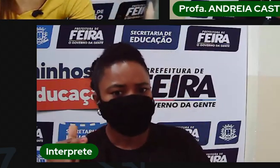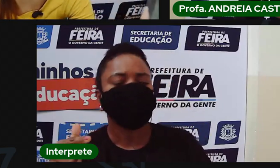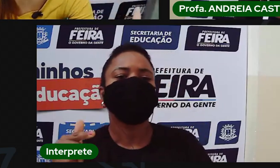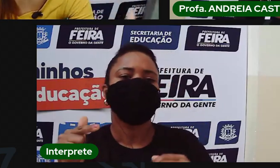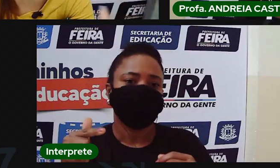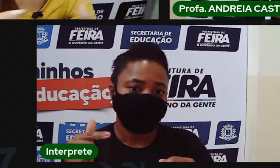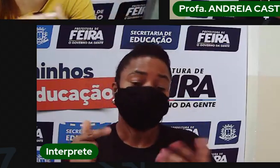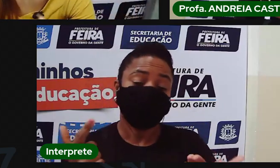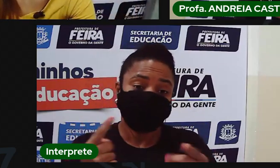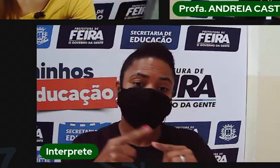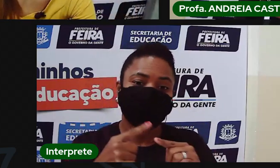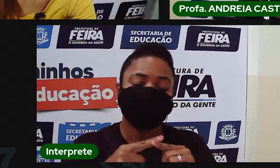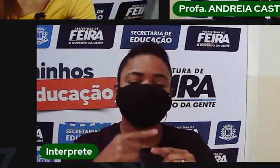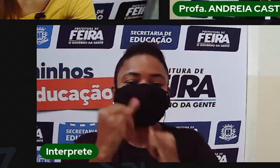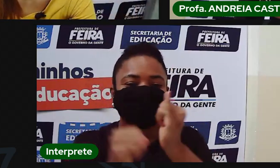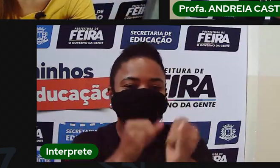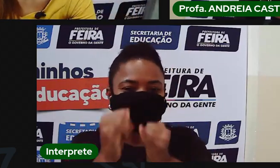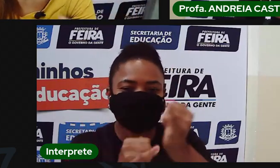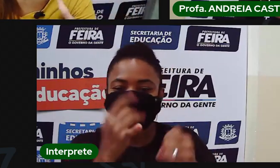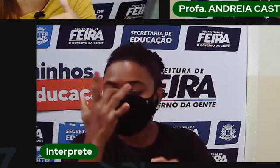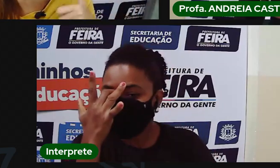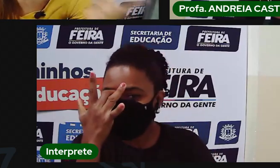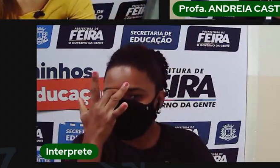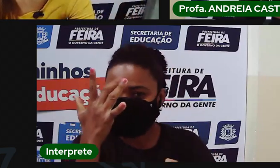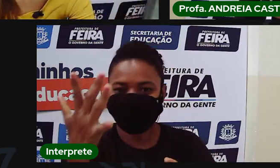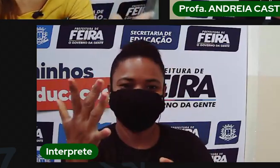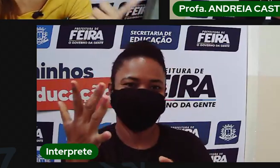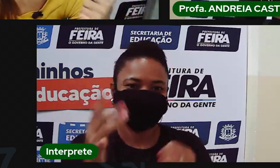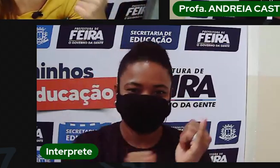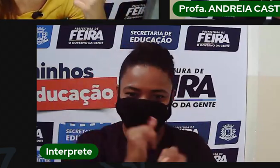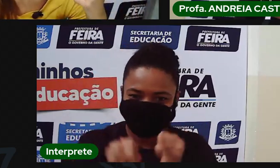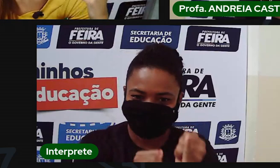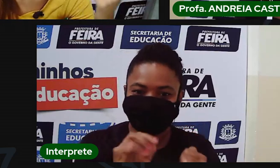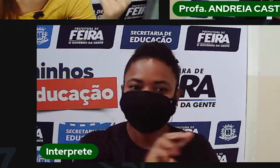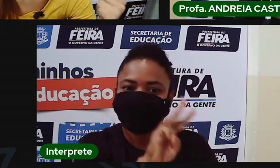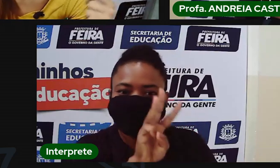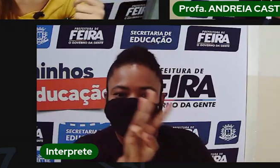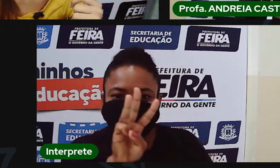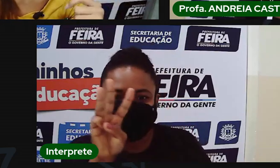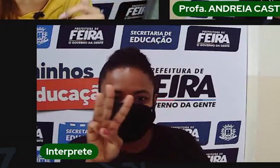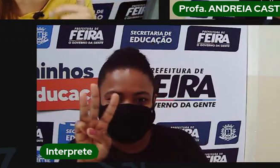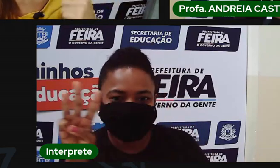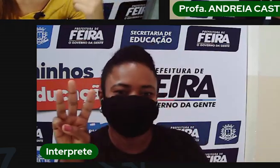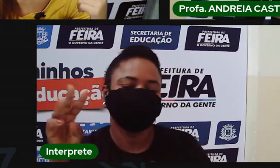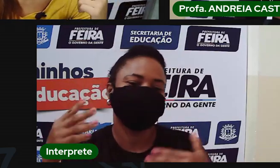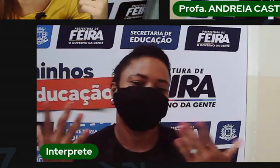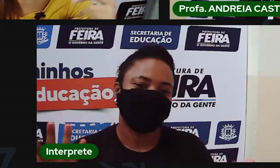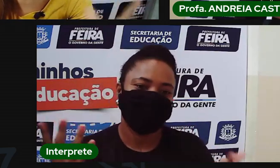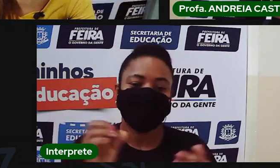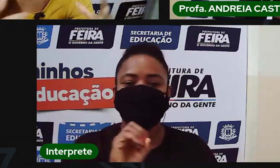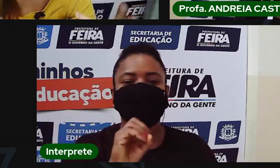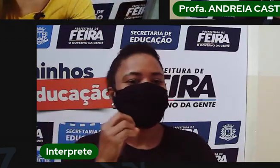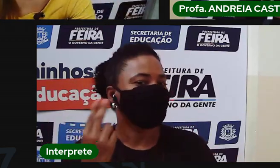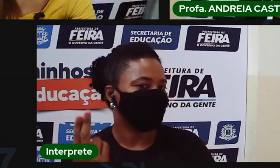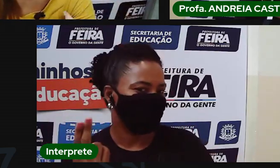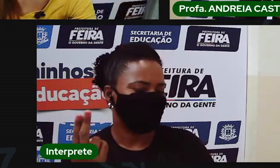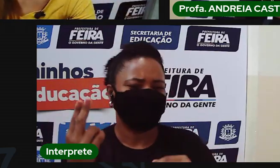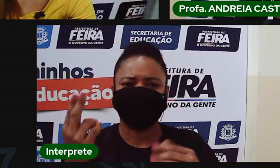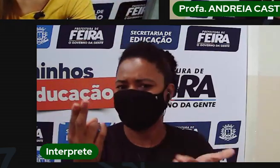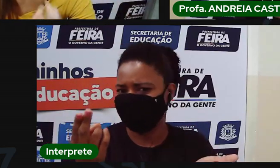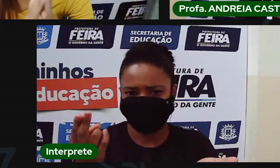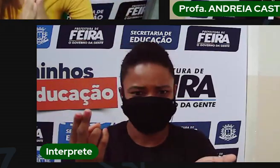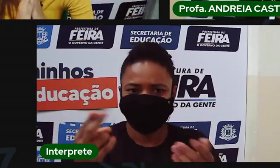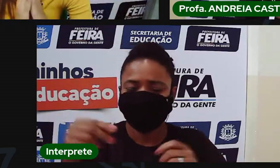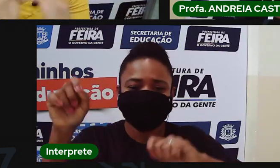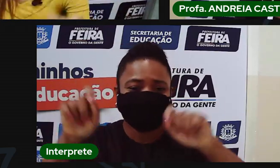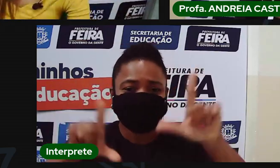potencializa para a gente estar... Hoje em dia é um site diferente que a gente tem, ou é na TV também a gente